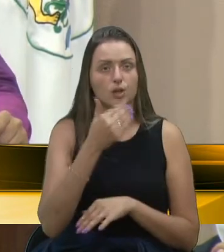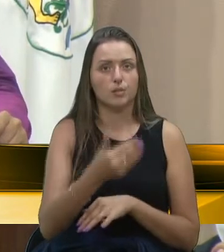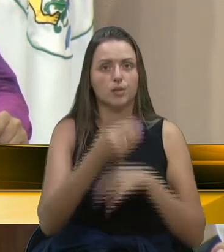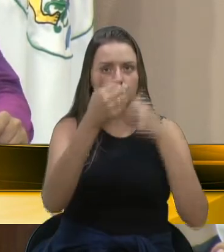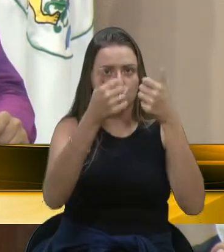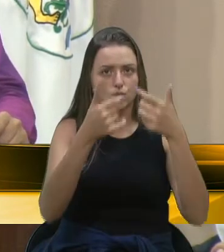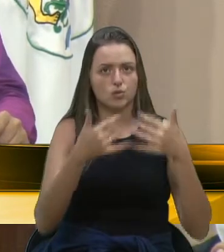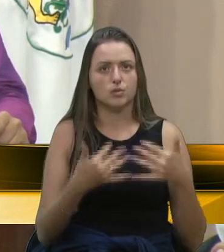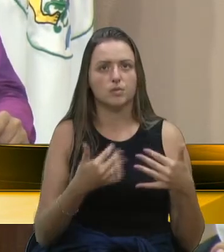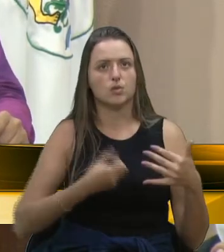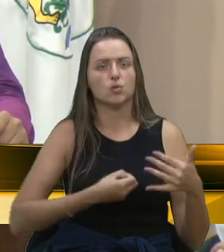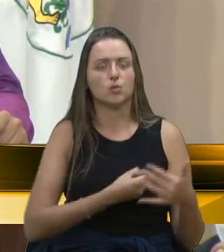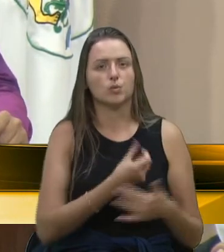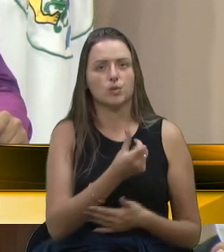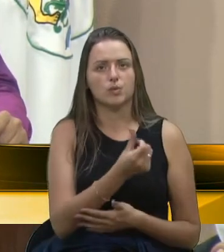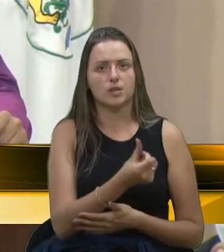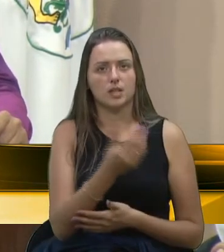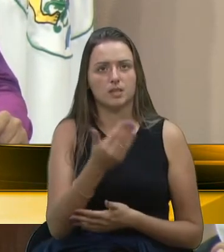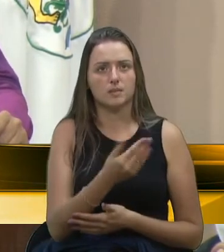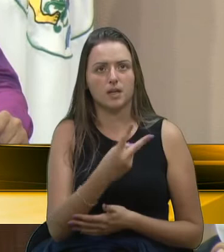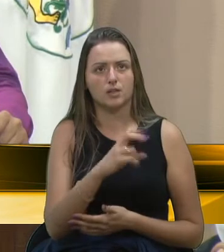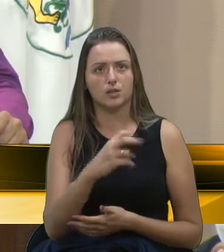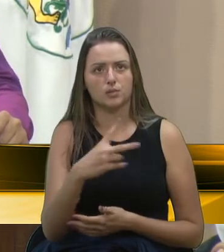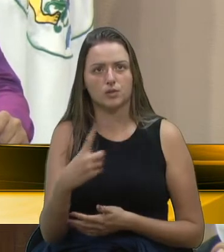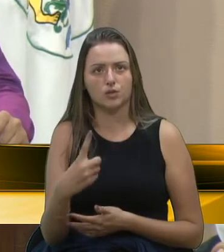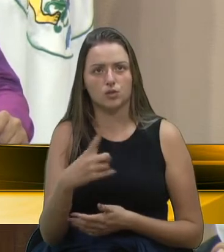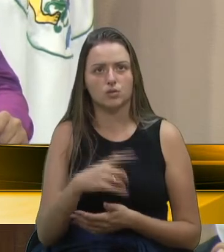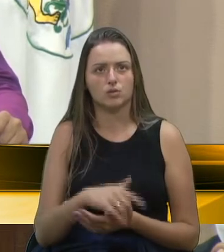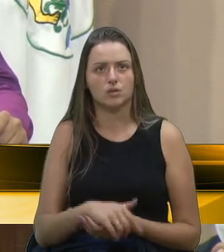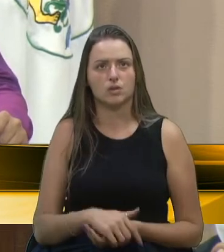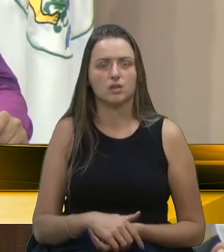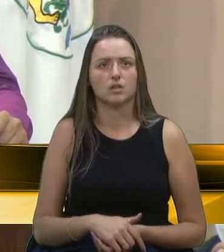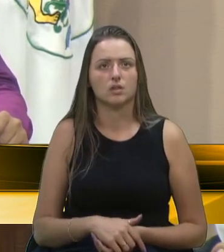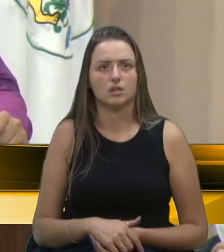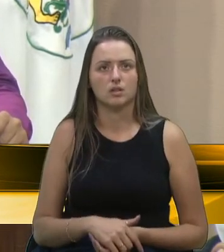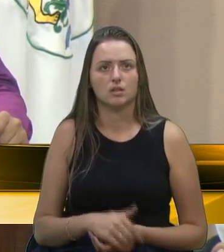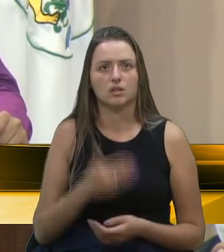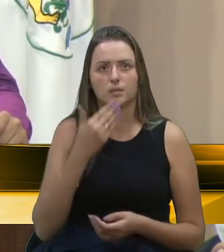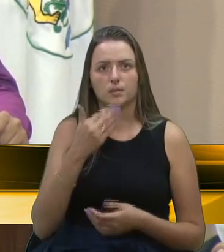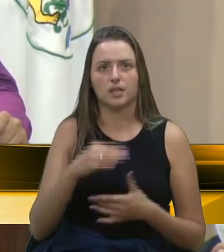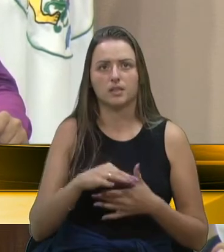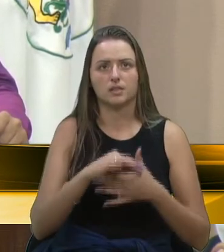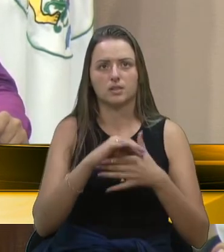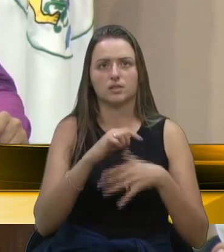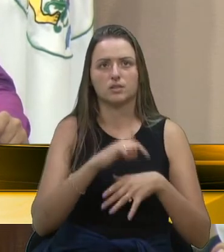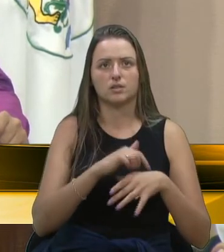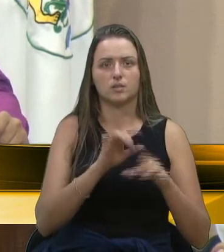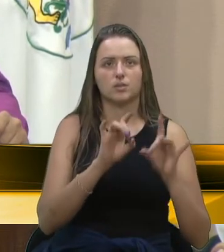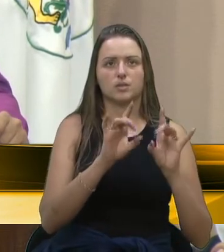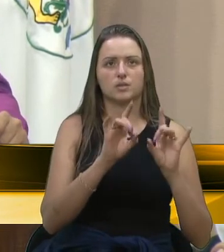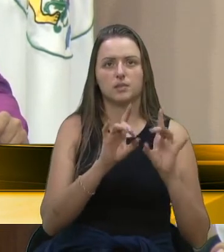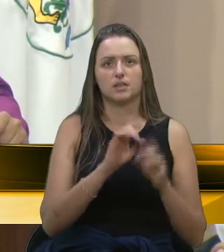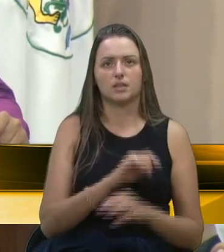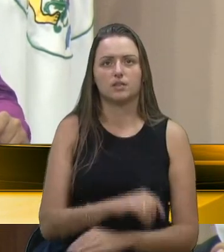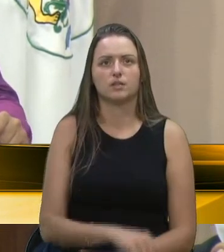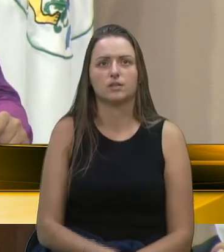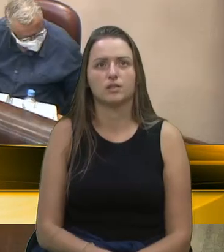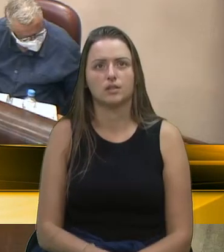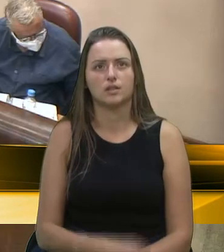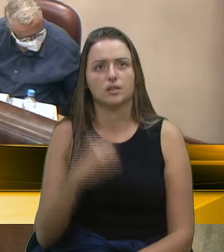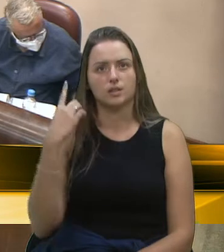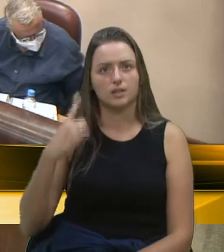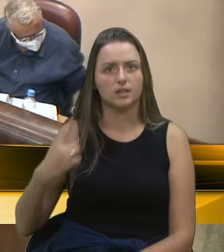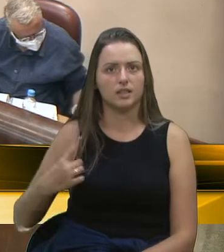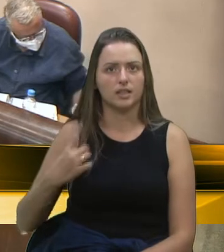informação número 6 de 2021. Eu peço uma declaração de líder Assim que o meu tempo concluir, vereadora Denise,